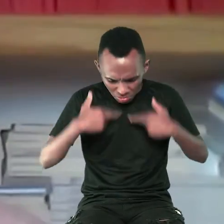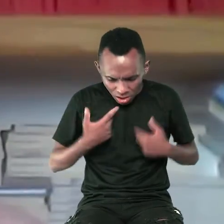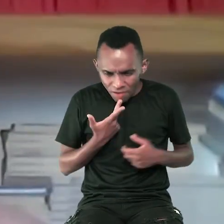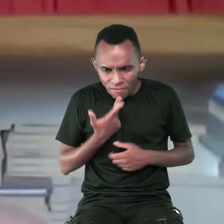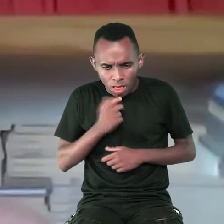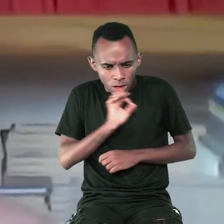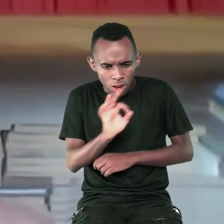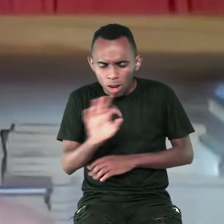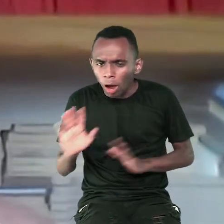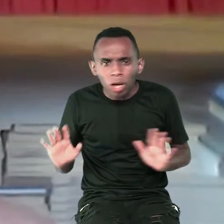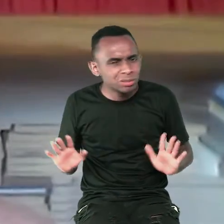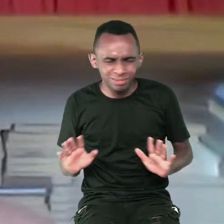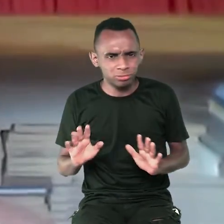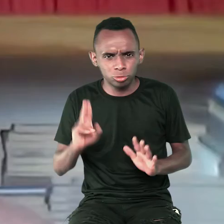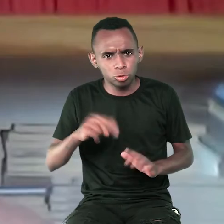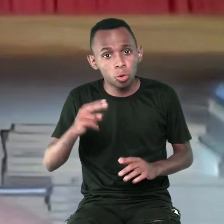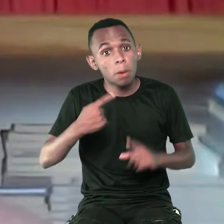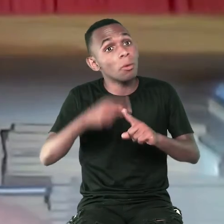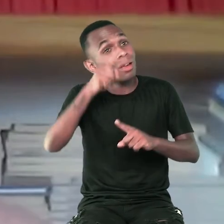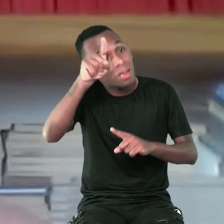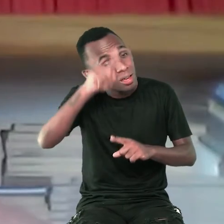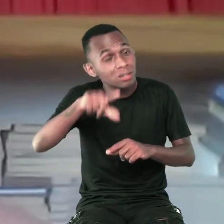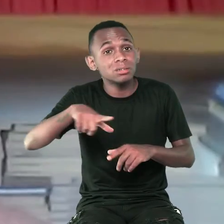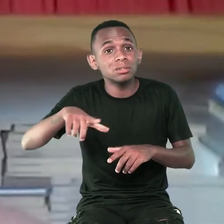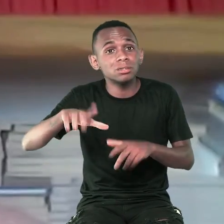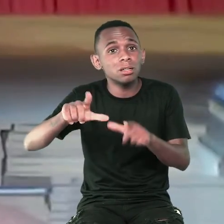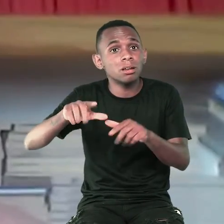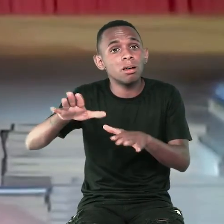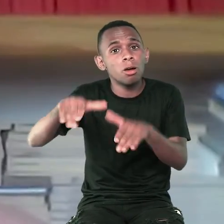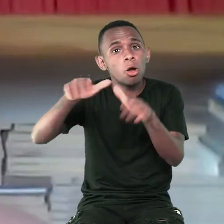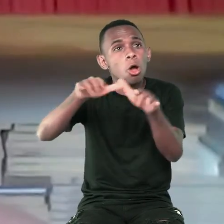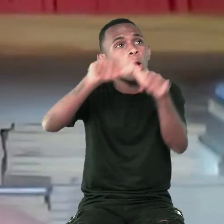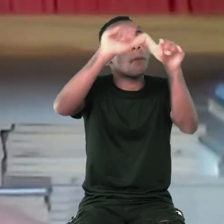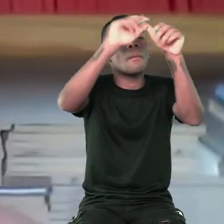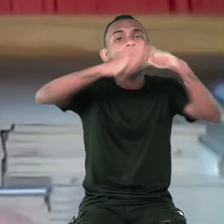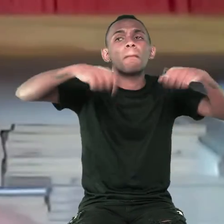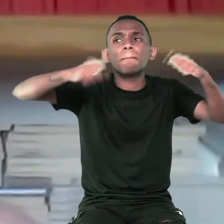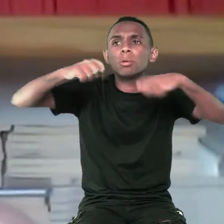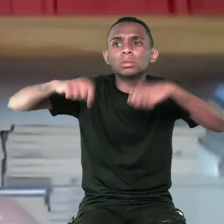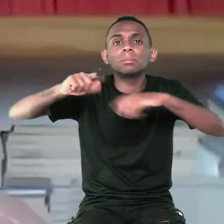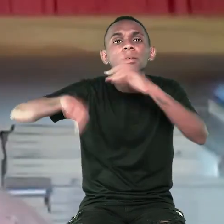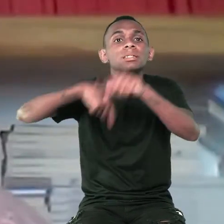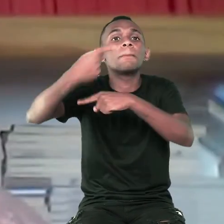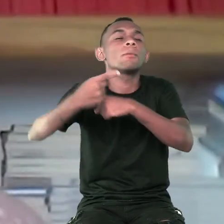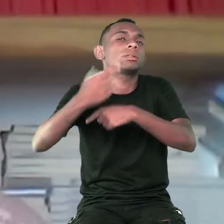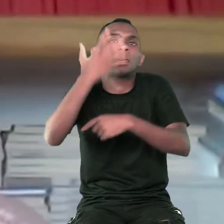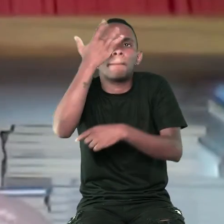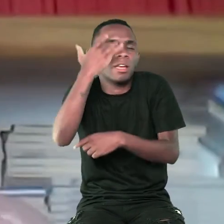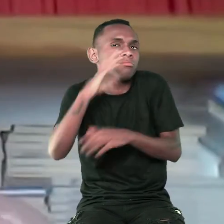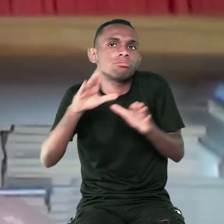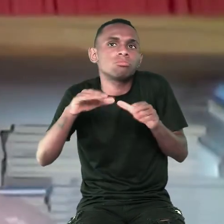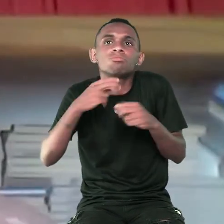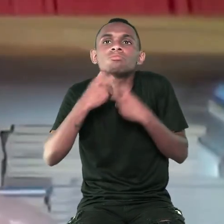se subestime, porque até eles estão jogados nesse mundo de possibilidades e talvez não cantem na próxima manhã.